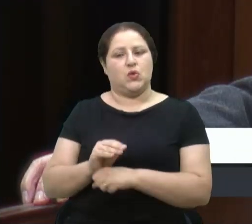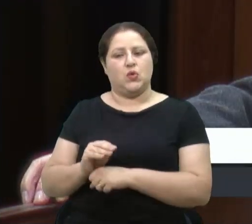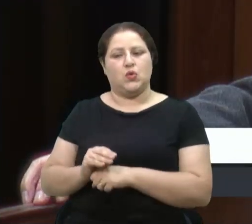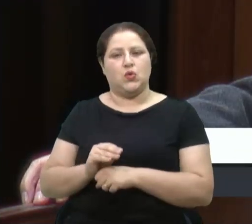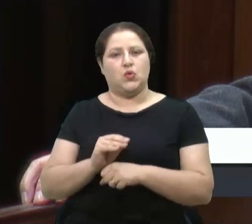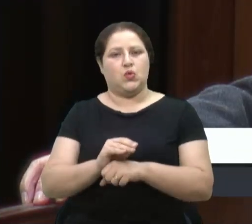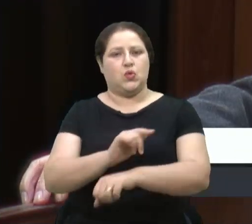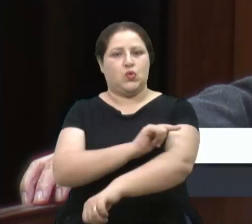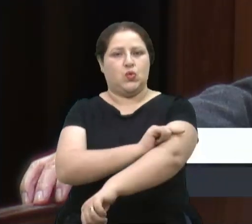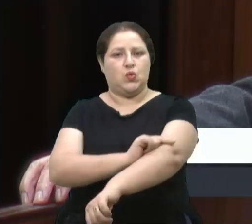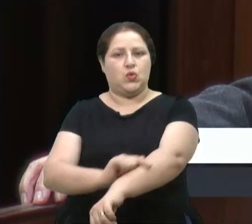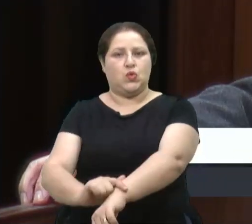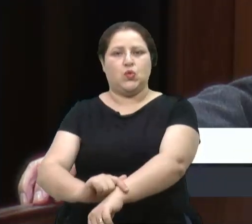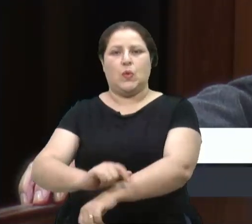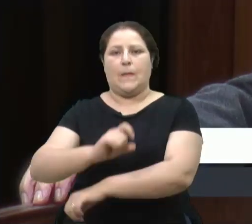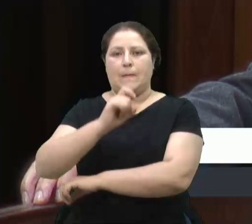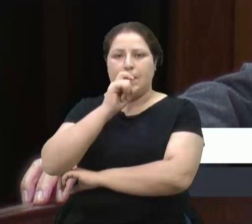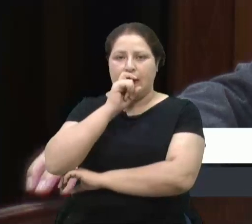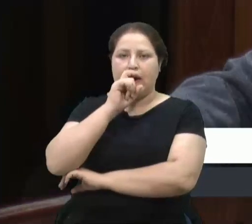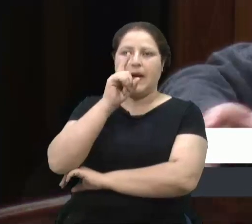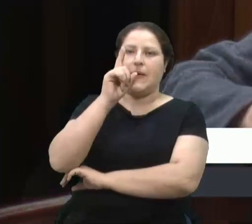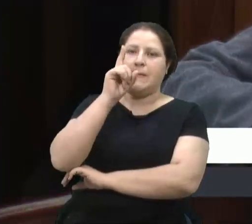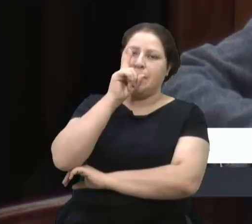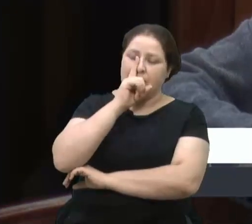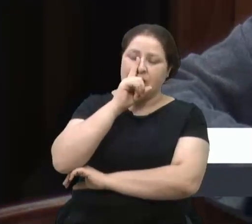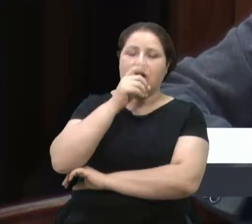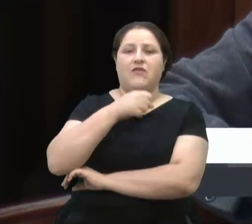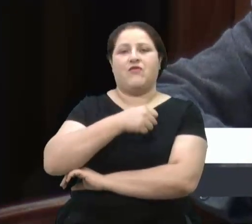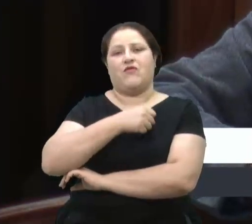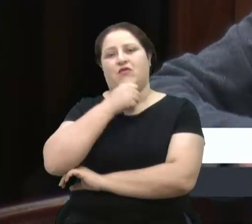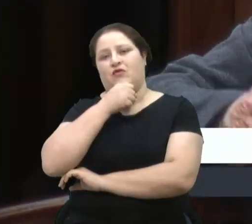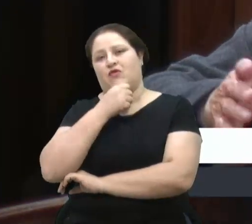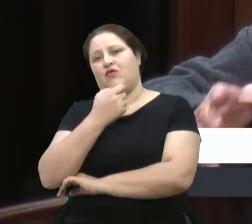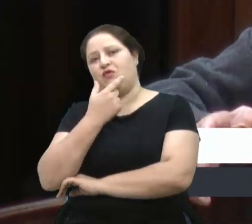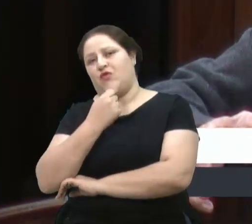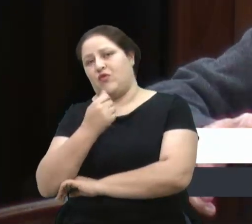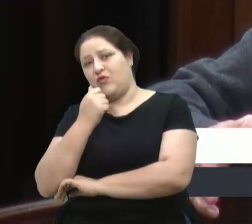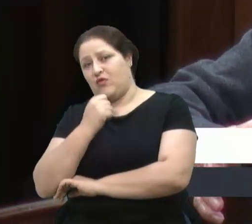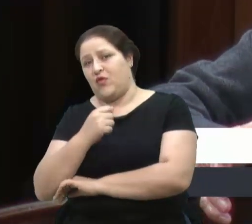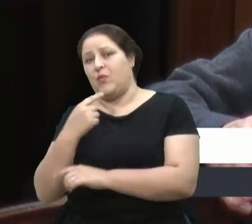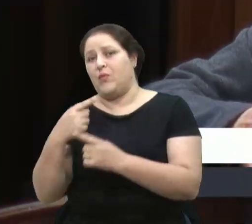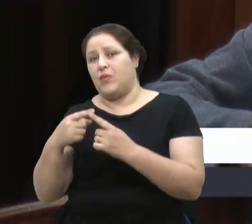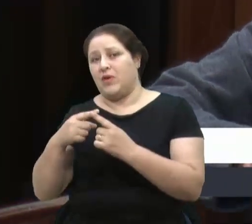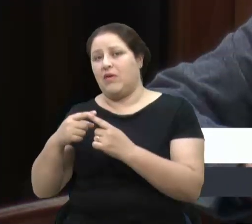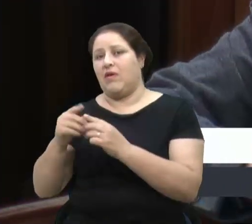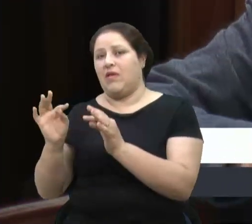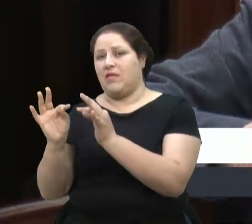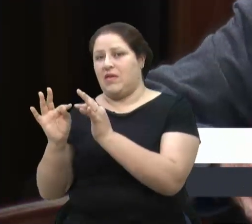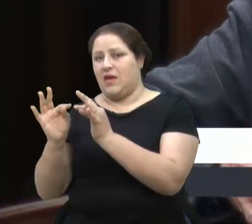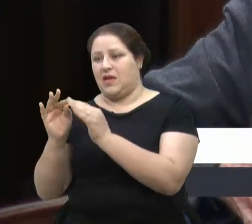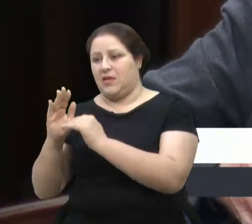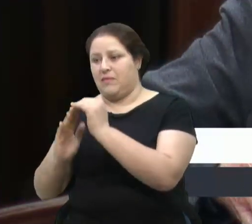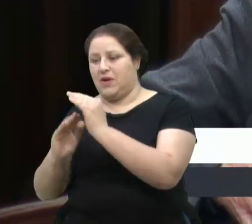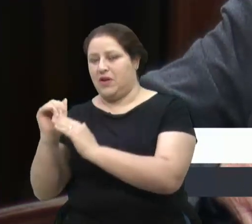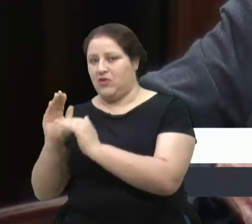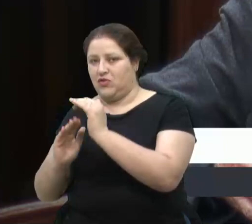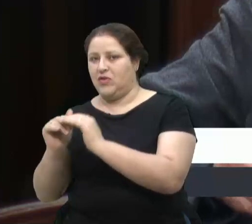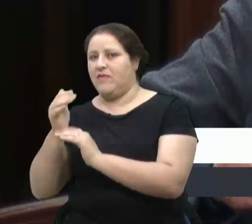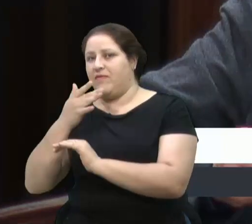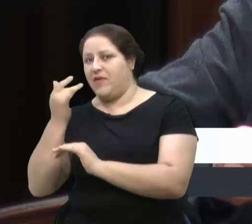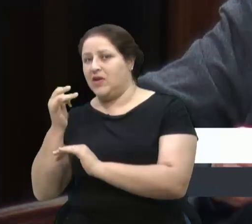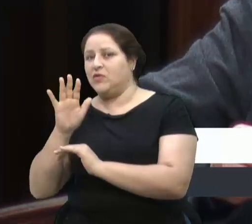vossos pais com vossos avós porque mudar a técnica mudar prática é fácil mudar a cultura